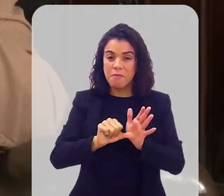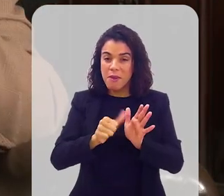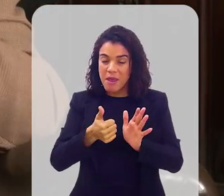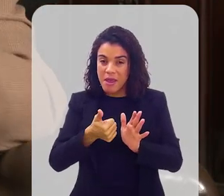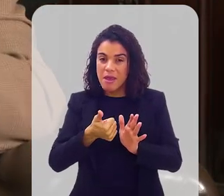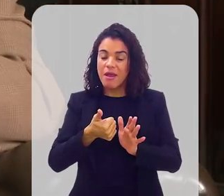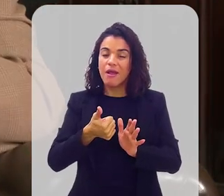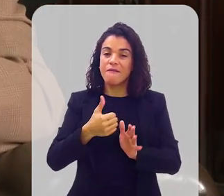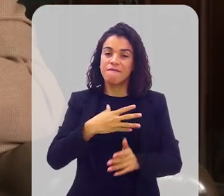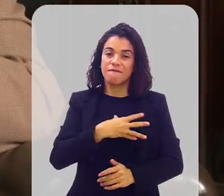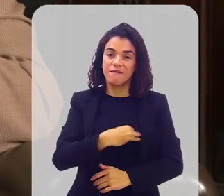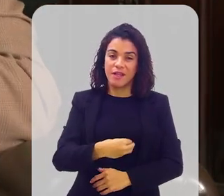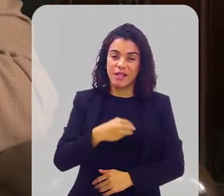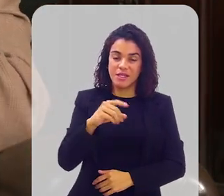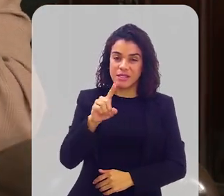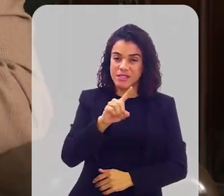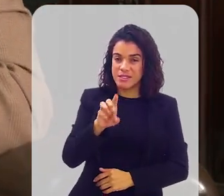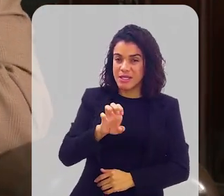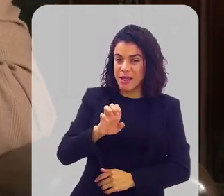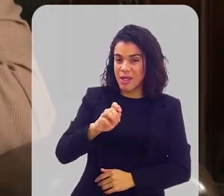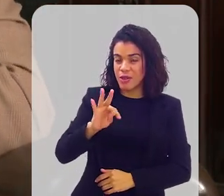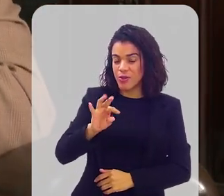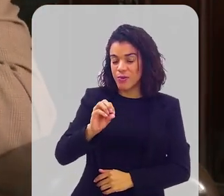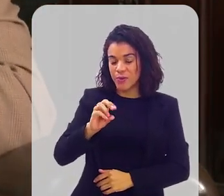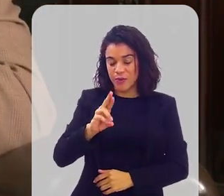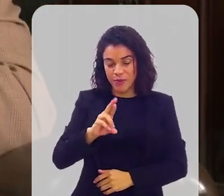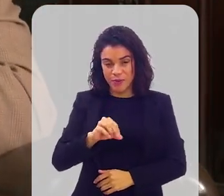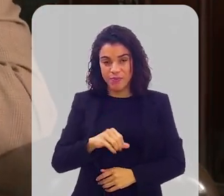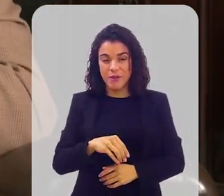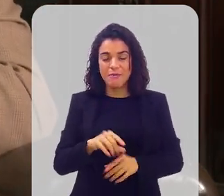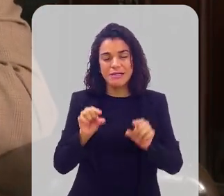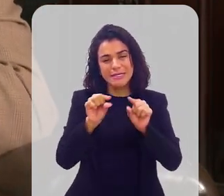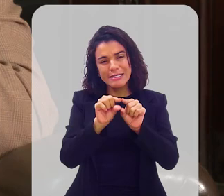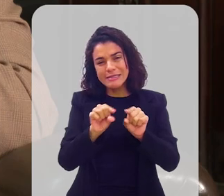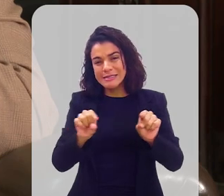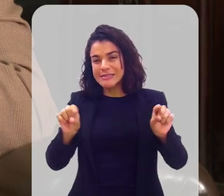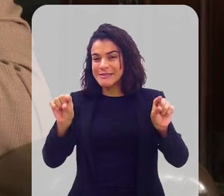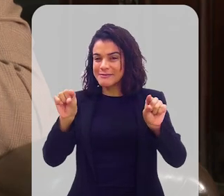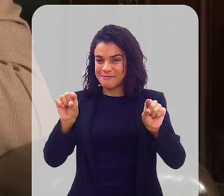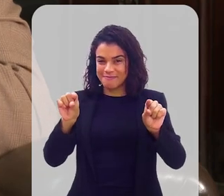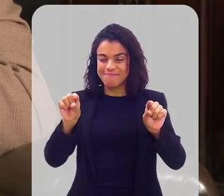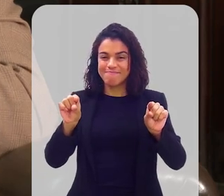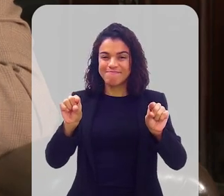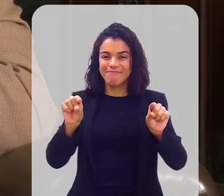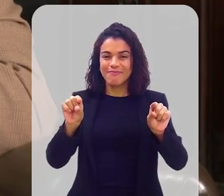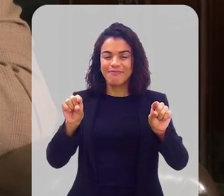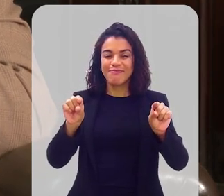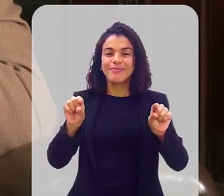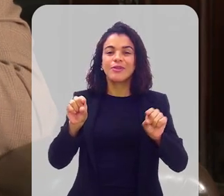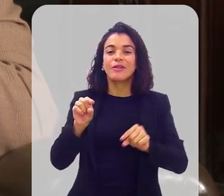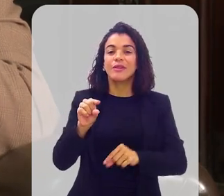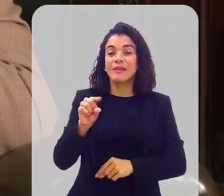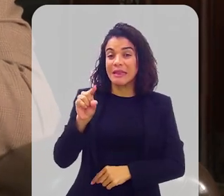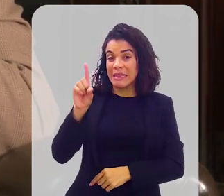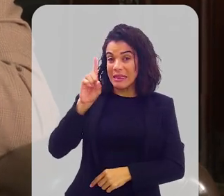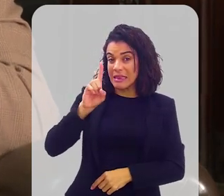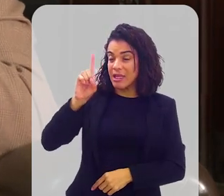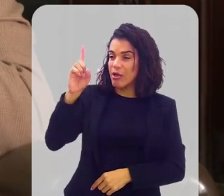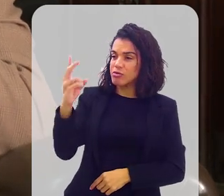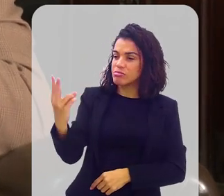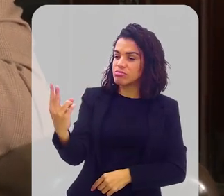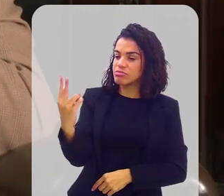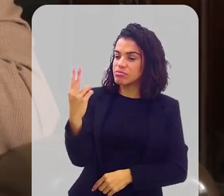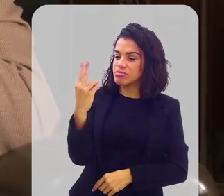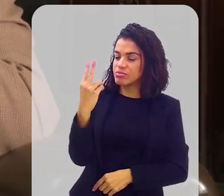Jetro, enfim, mas essa passagem, o Senhor depois em uma nuvem chama os dois à